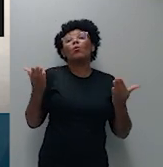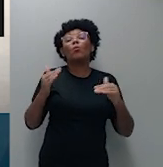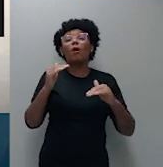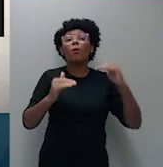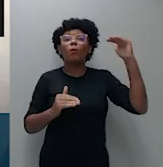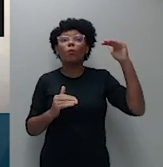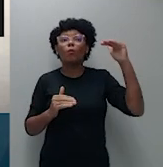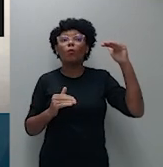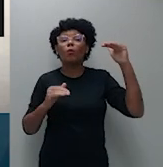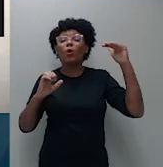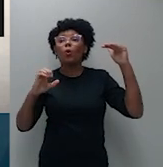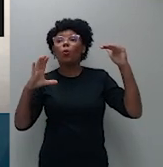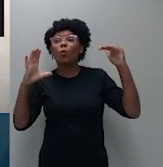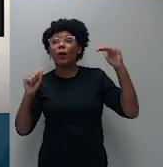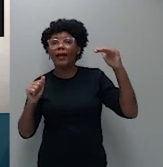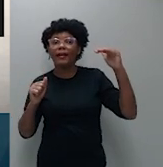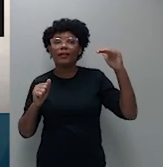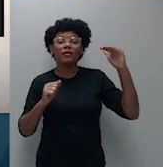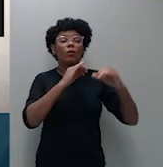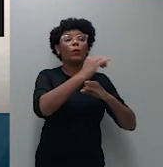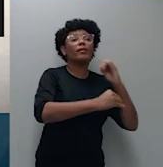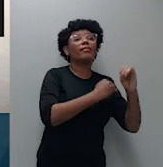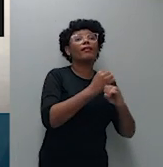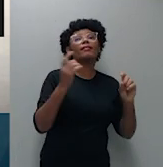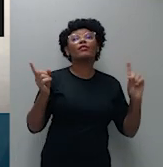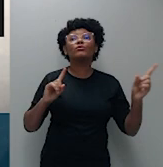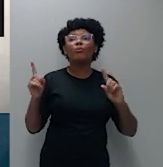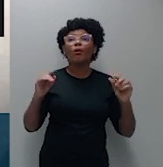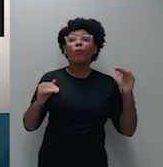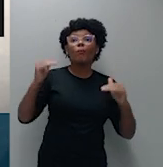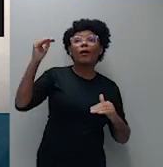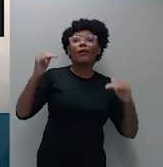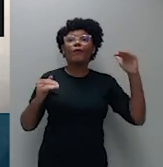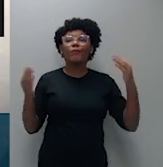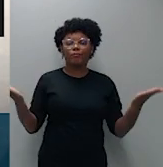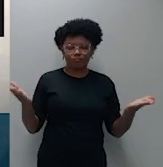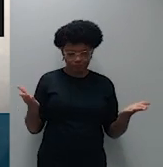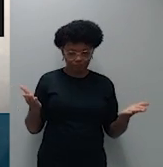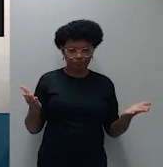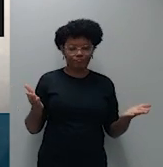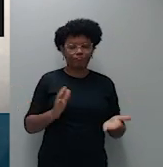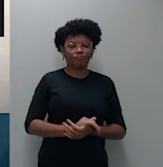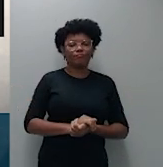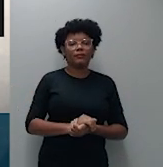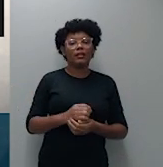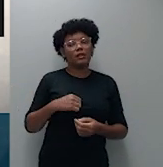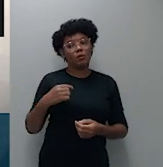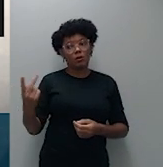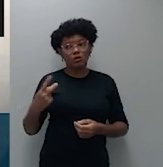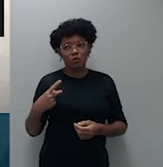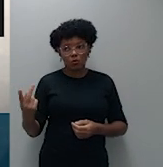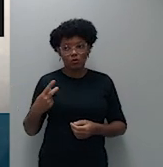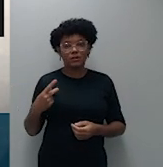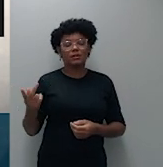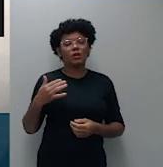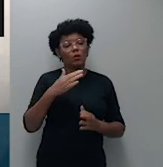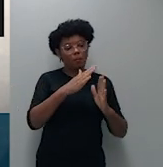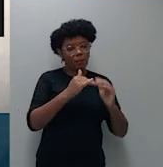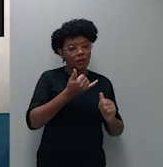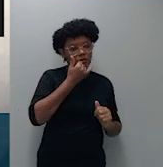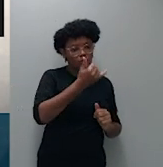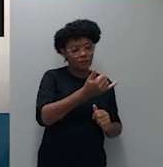da Criança e da Norma constitucional acima do Marco civil da internet por isso eu peço games Hugo e